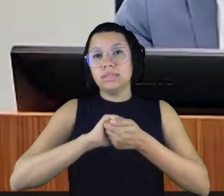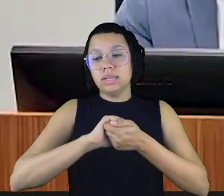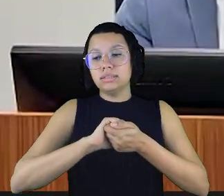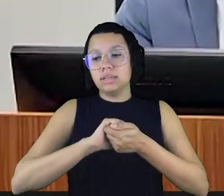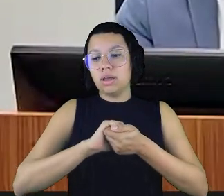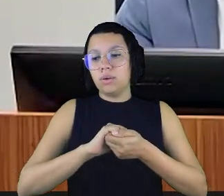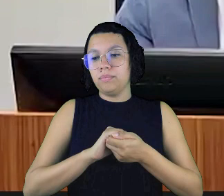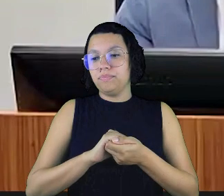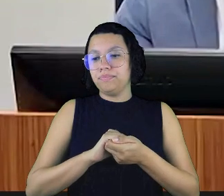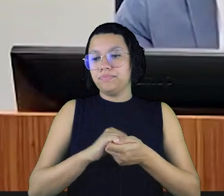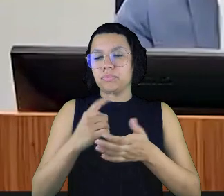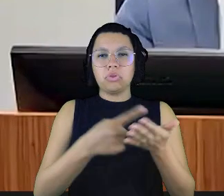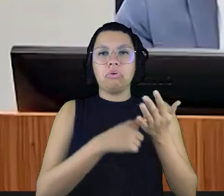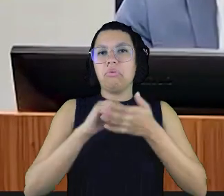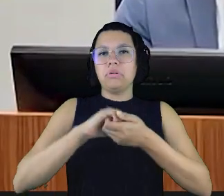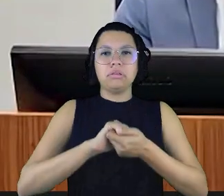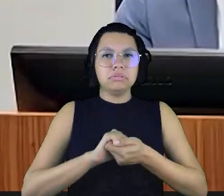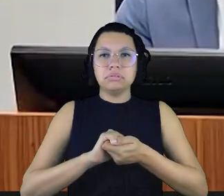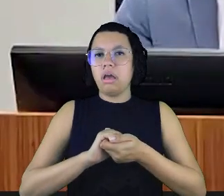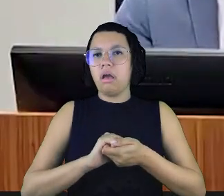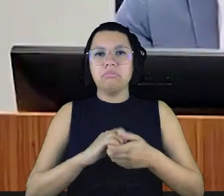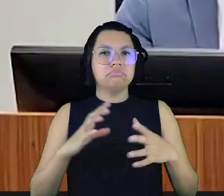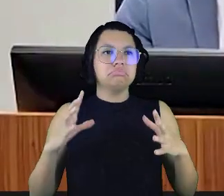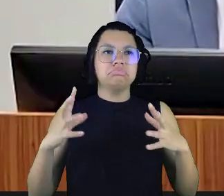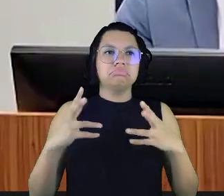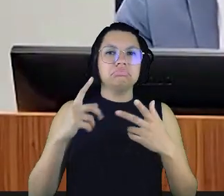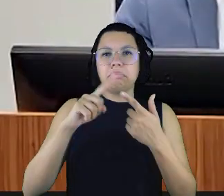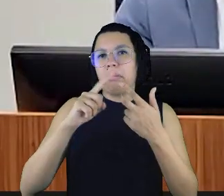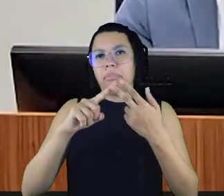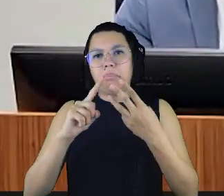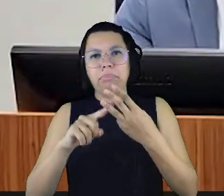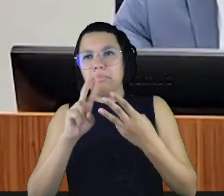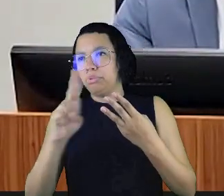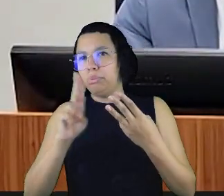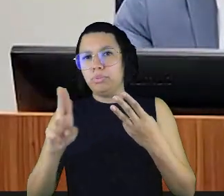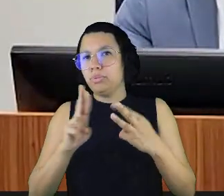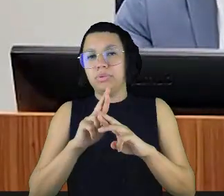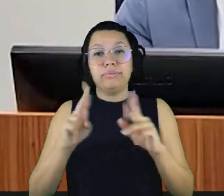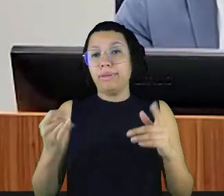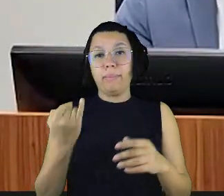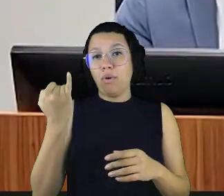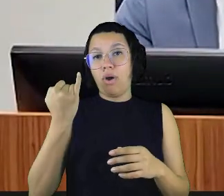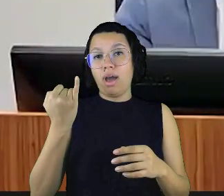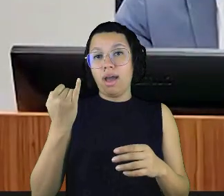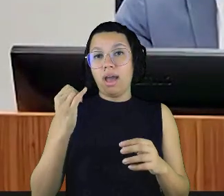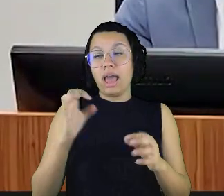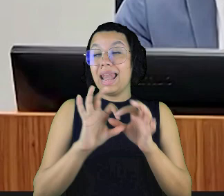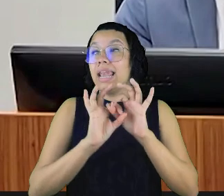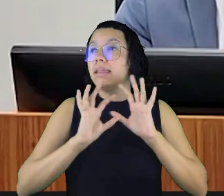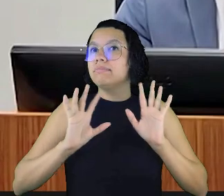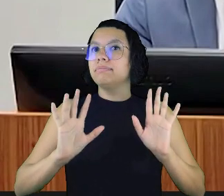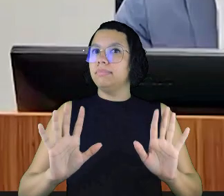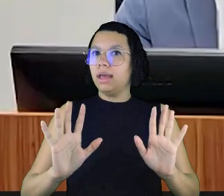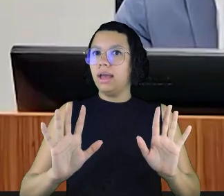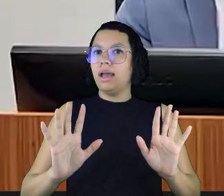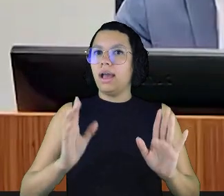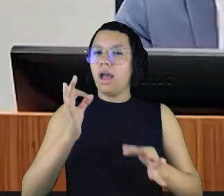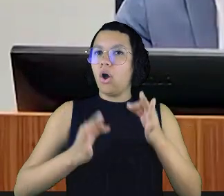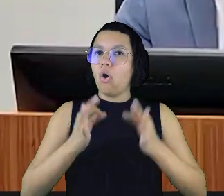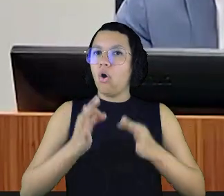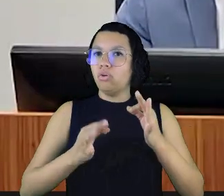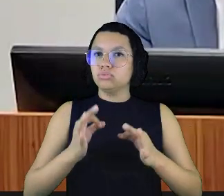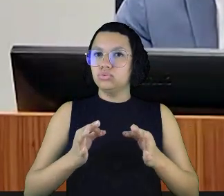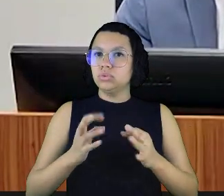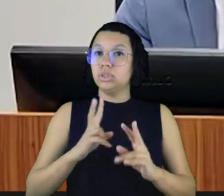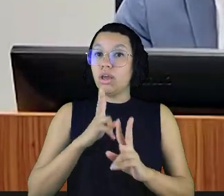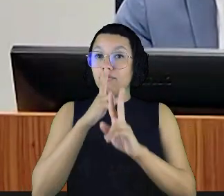conciliação, mediação, transação, não importa, mas desde que libere o juízo e a sua força de